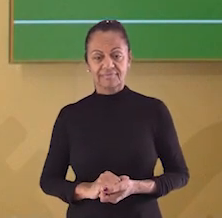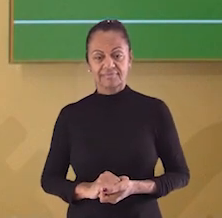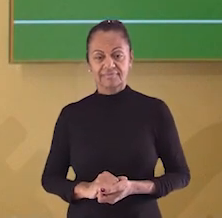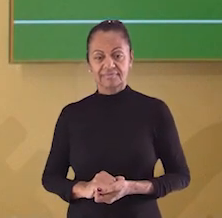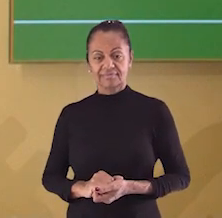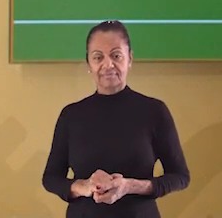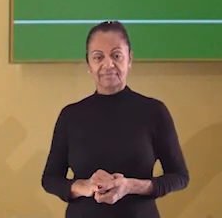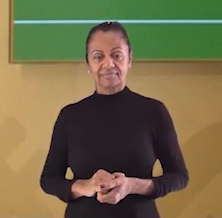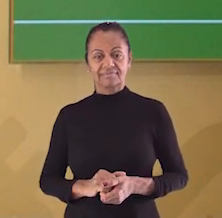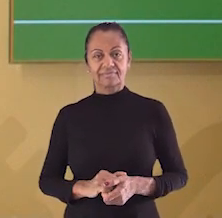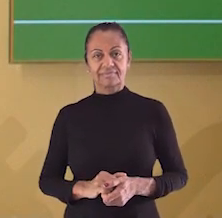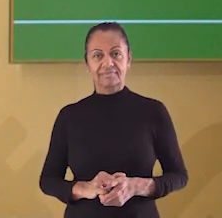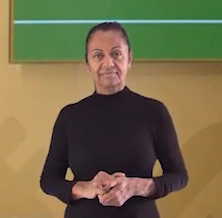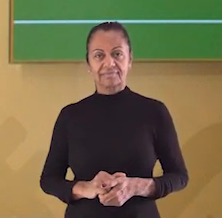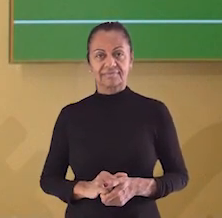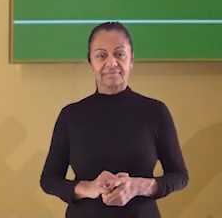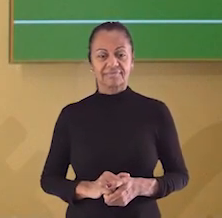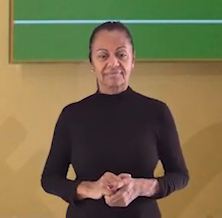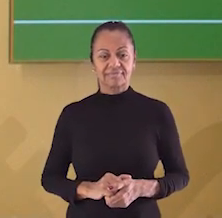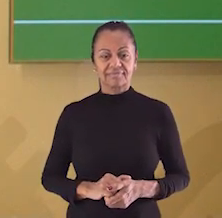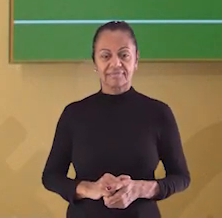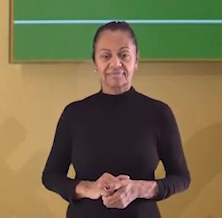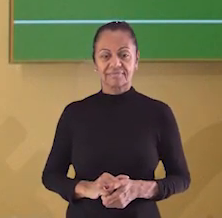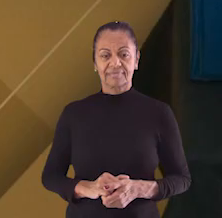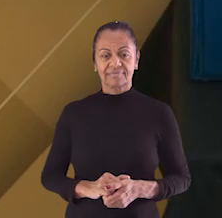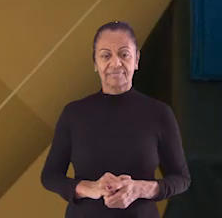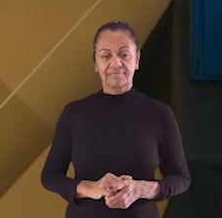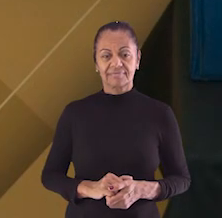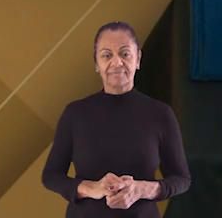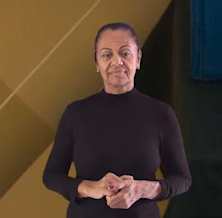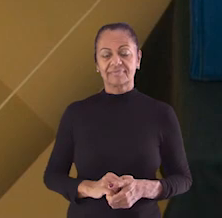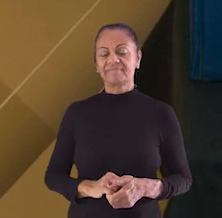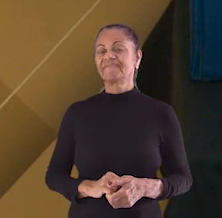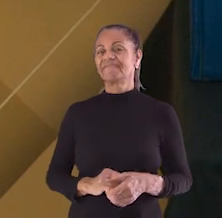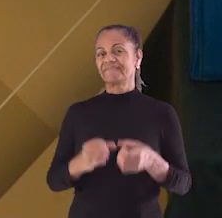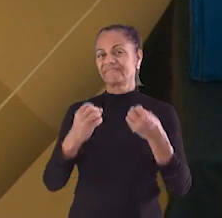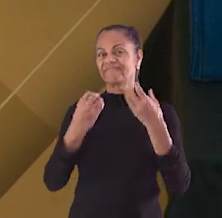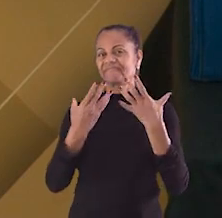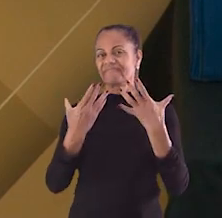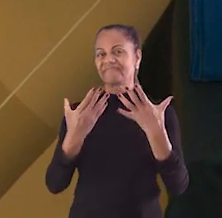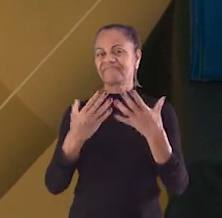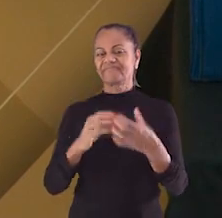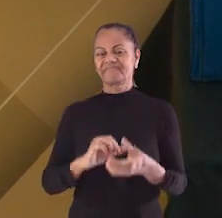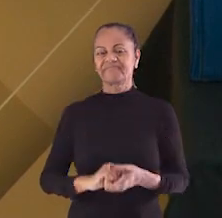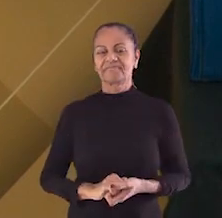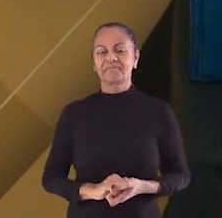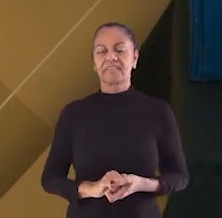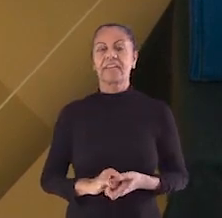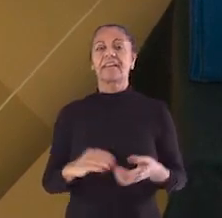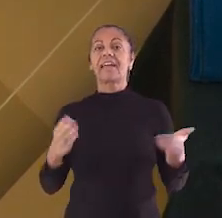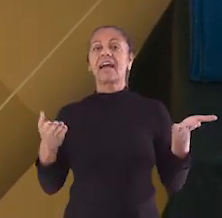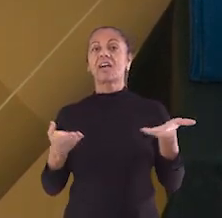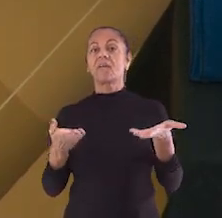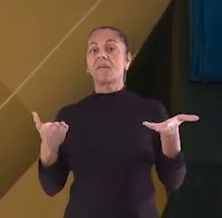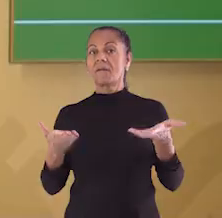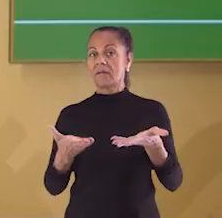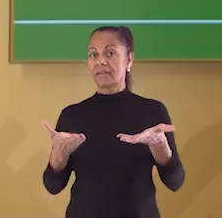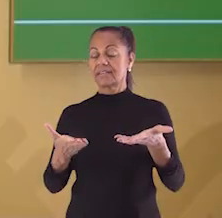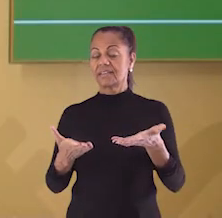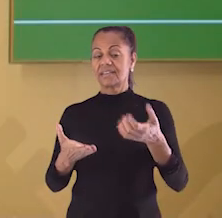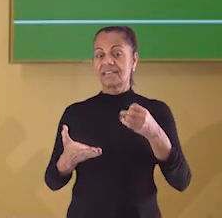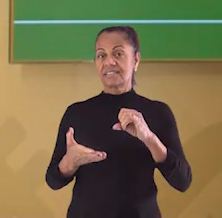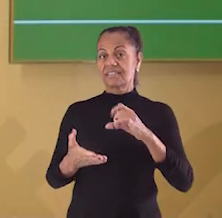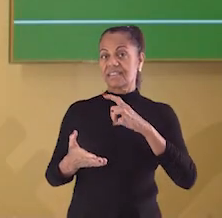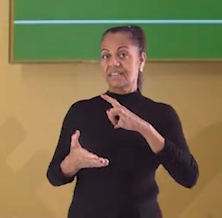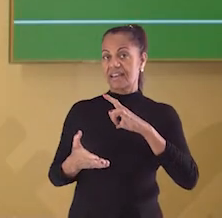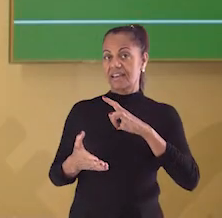na parte de baixo. Ela cabe ali do lado da berinjela? Aqui, ó. No cantinho. Cabe, né? Bacana, muito bom.